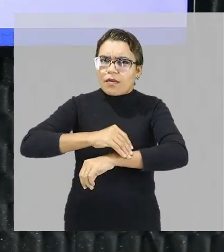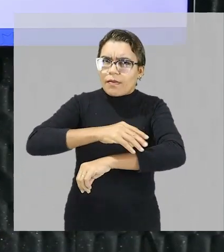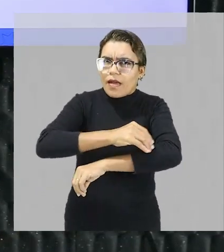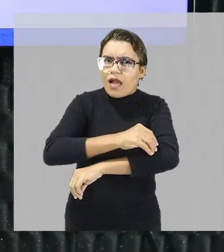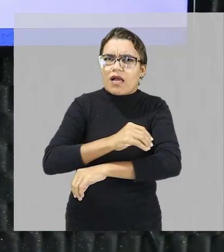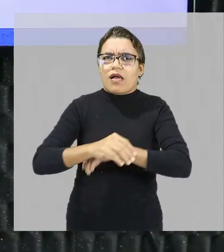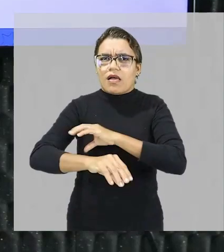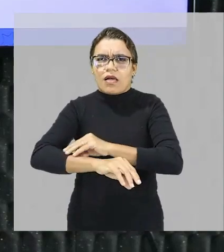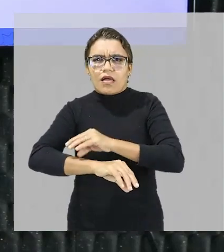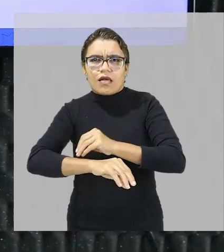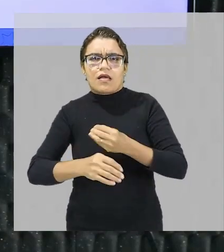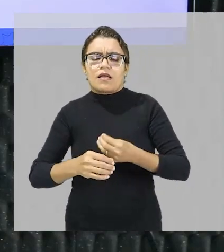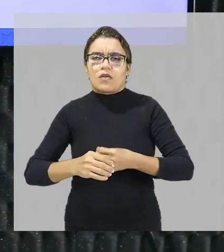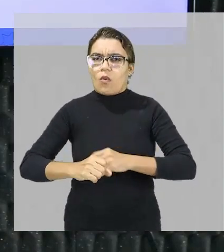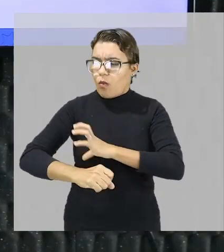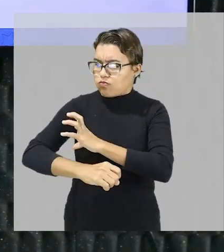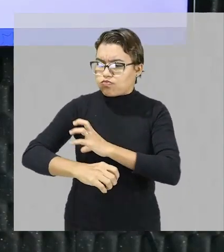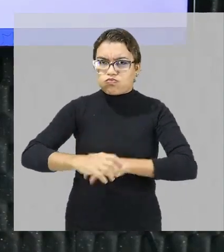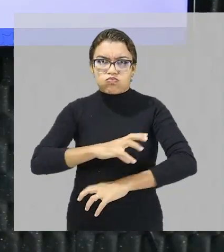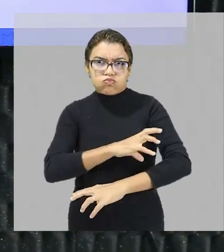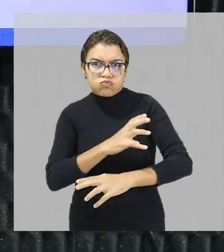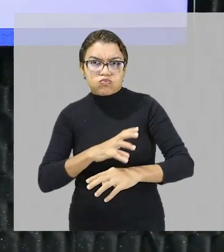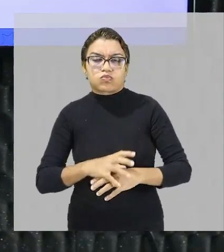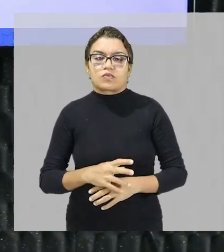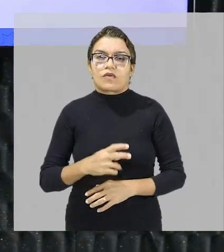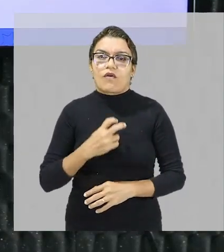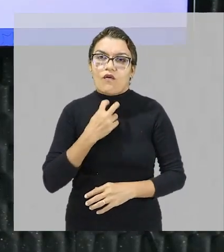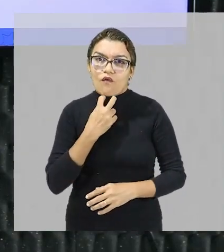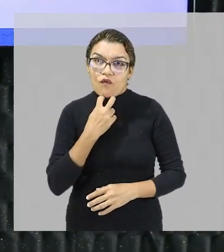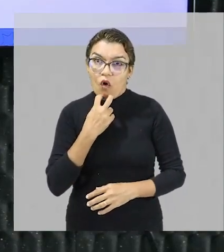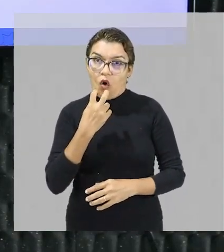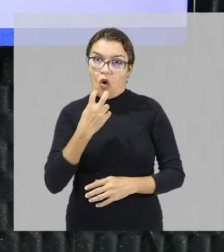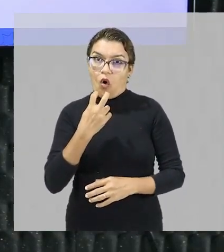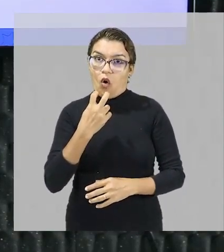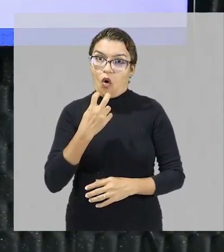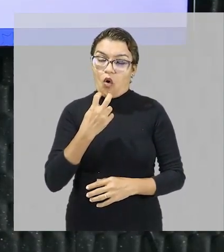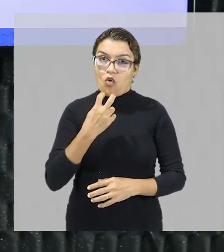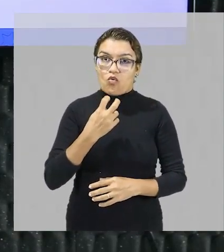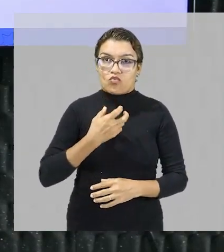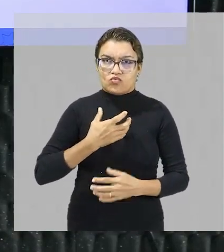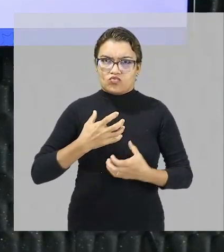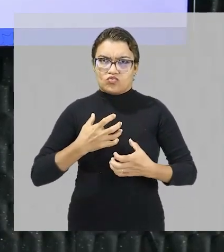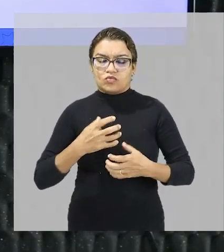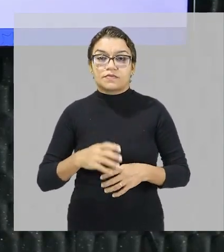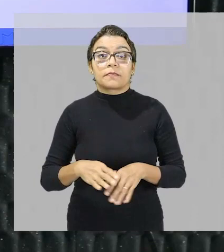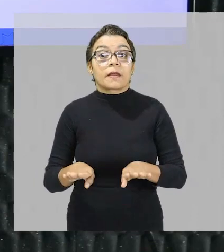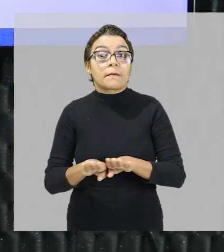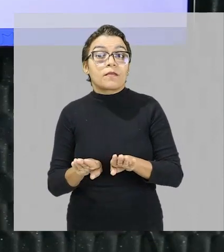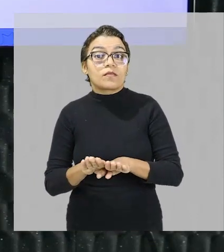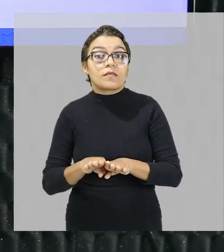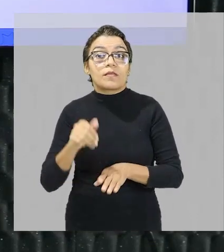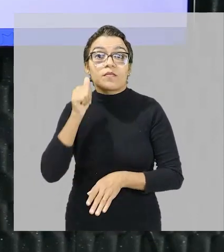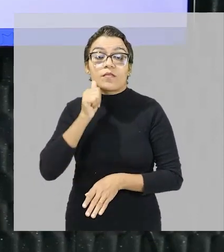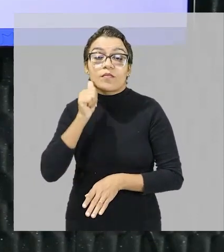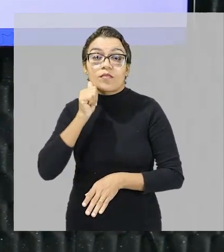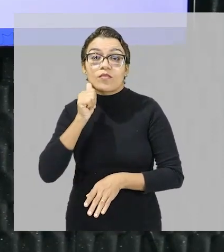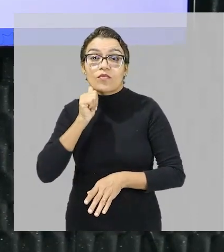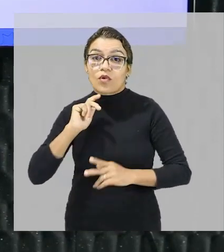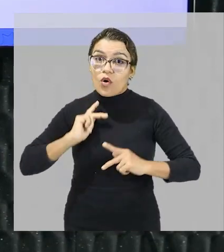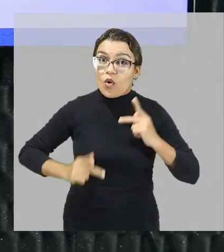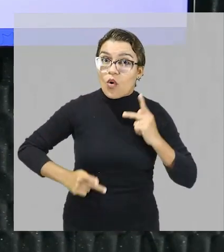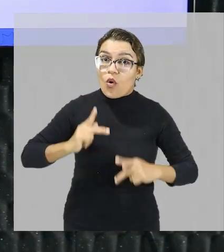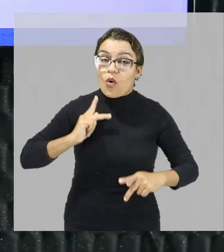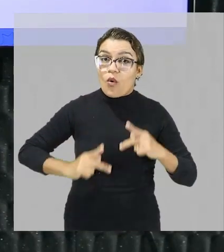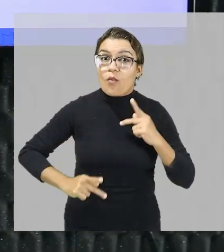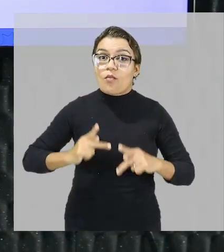massa muscular, no caso dos homens, alteração na voz, né? Nas mulheres nós temos também hormônios sexuais, que a gente